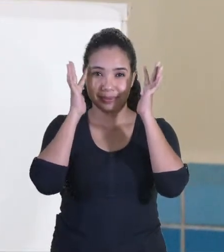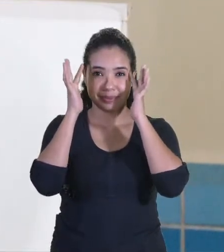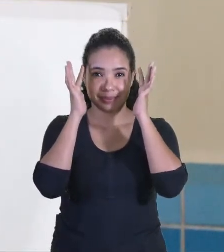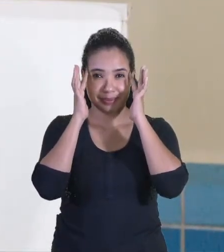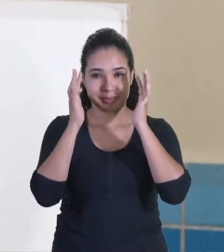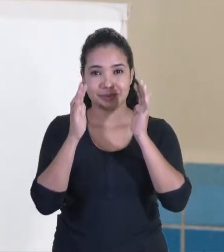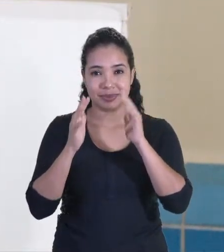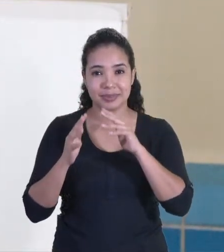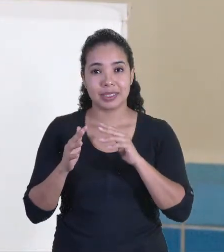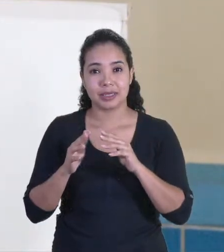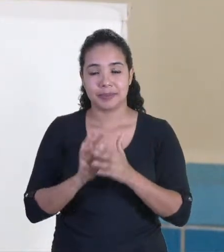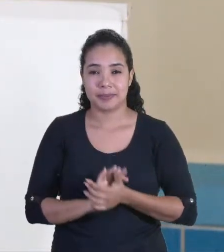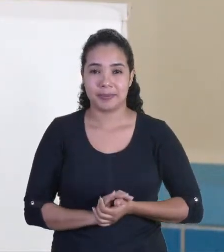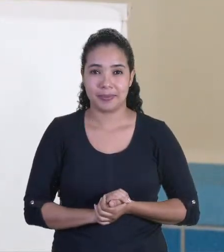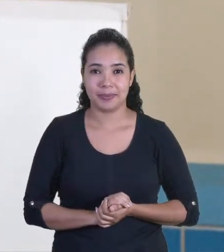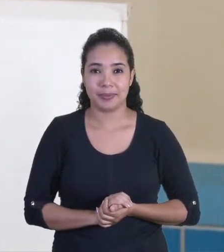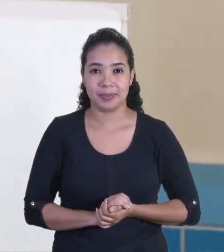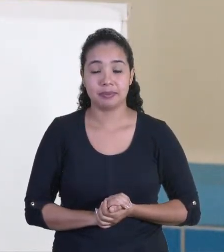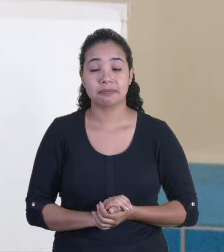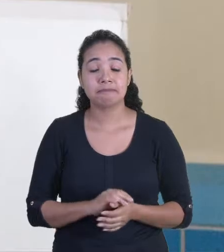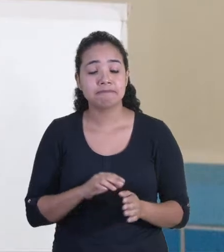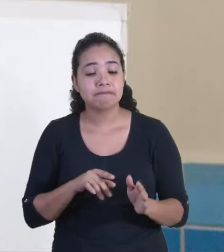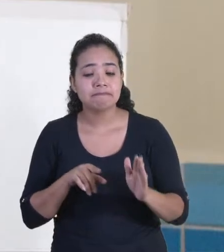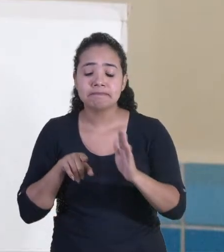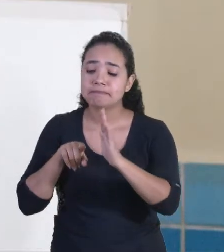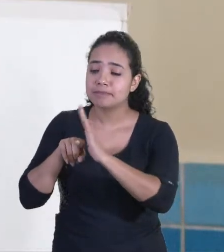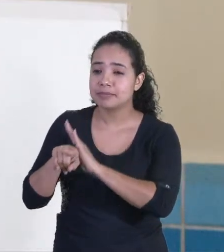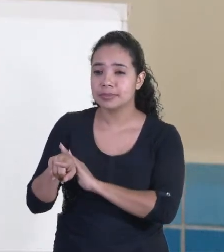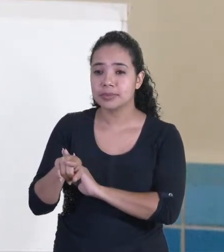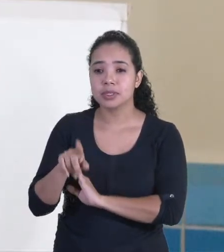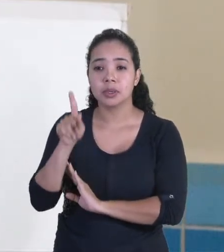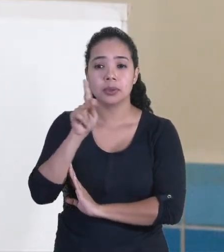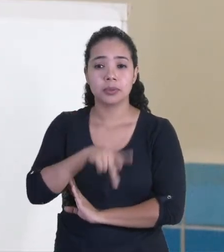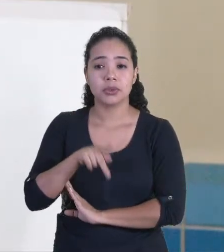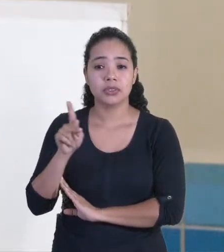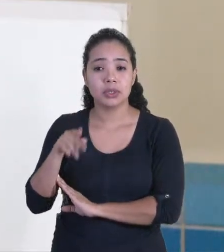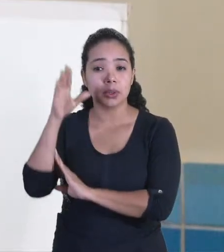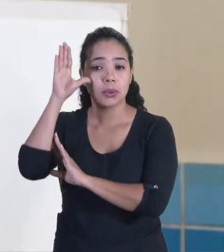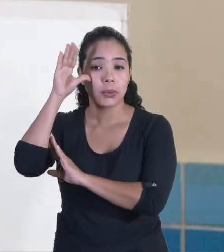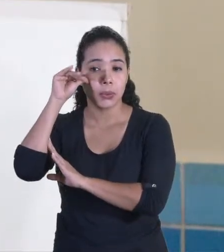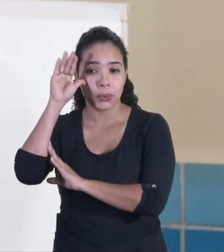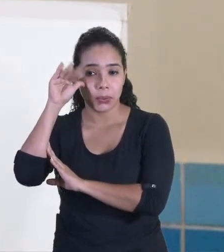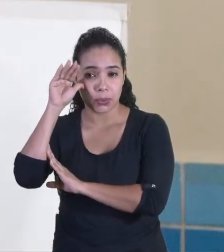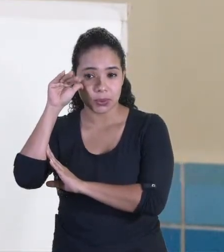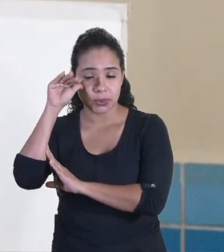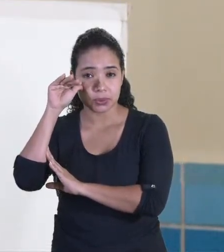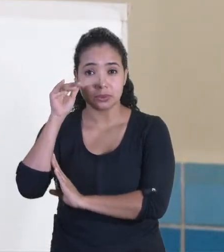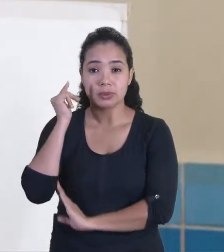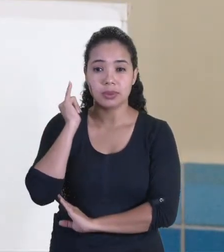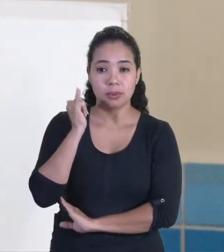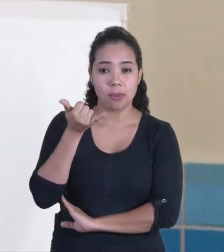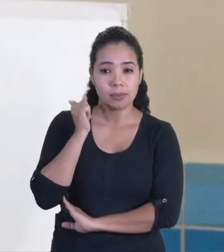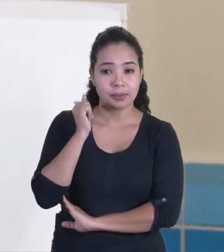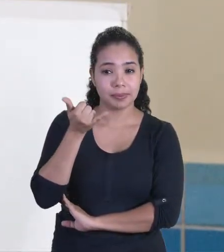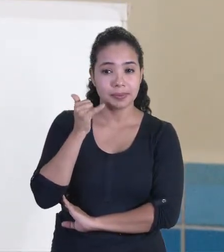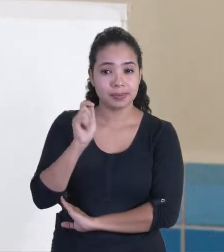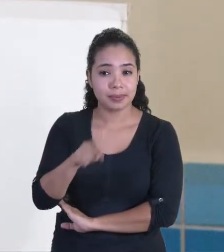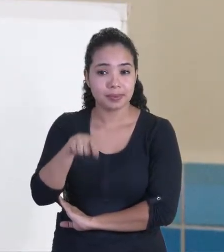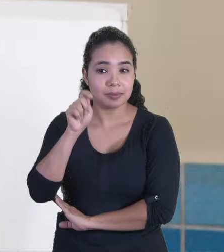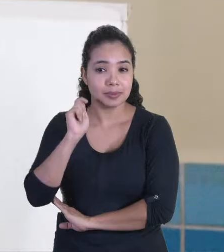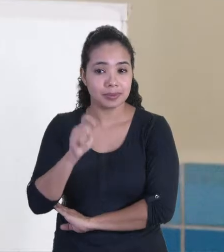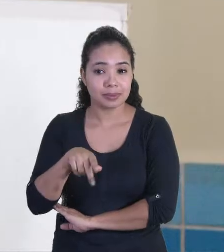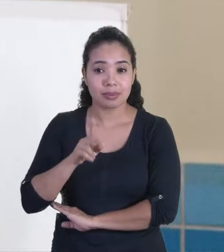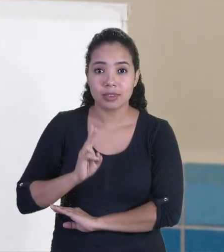coletivo. Prof, tô com uma curiosidade. Os contos de fada sempre